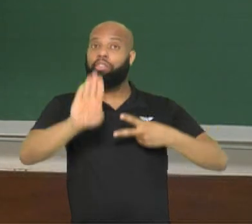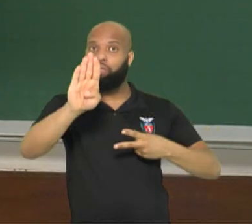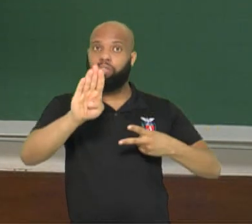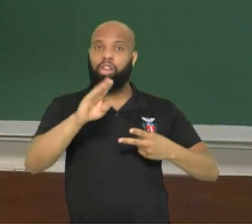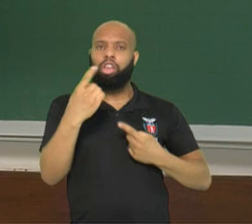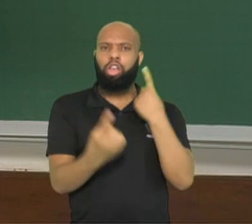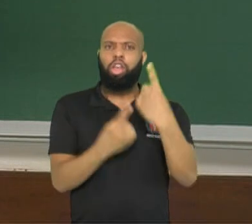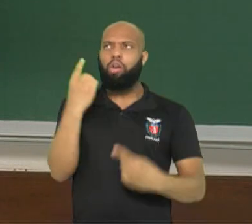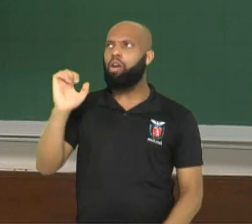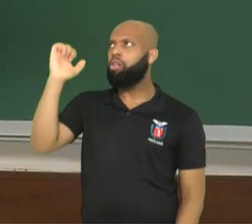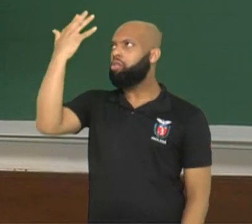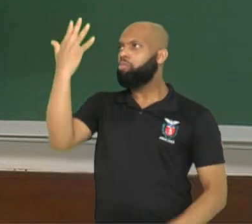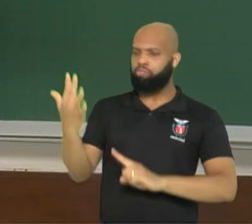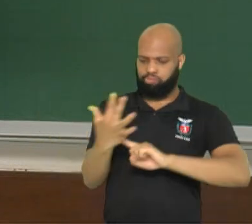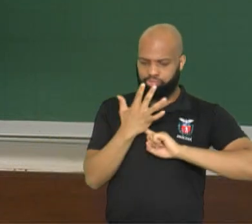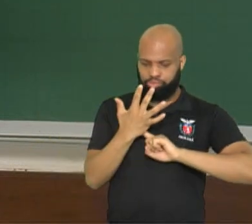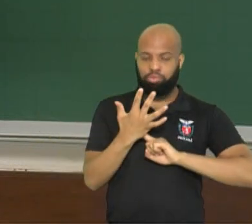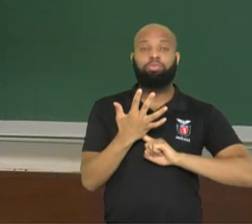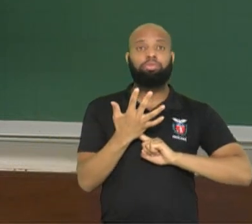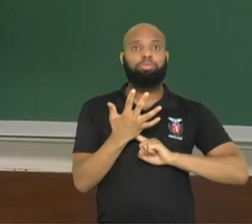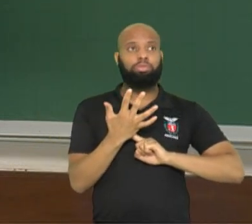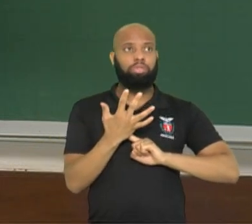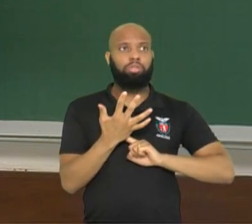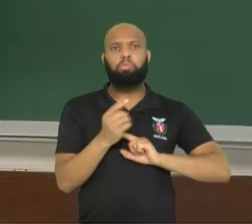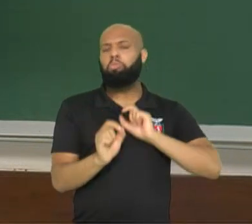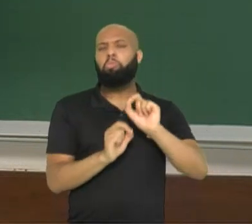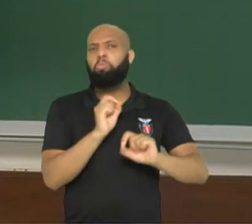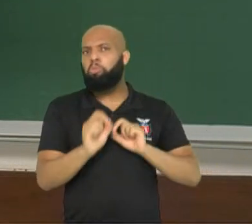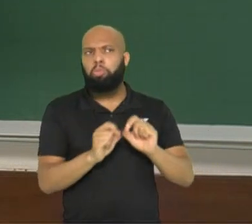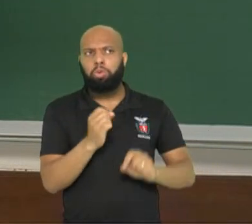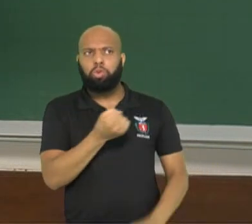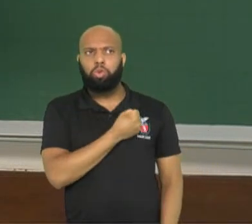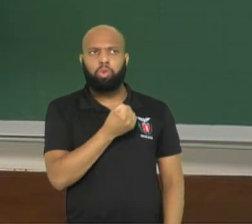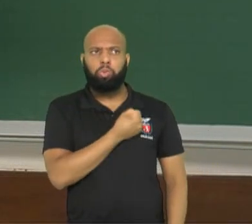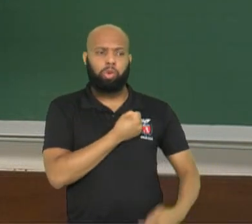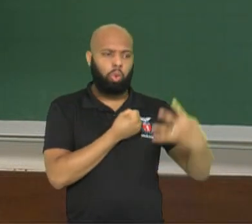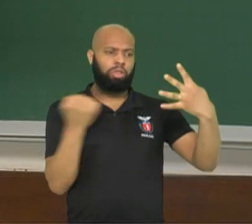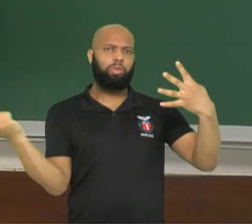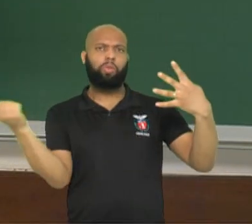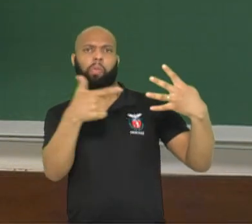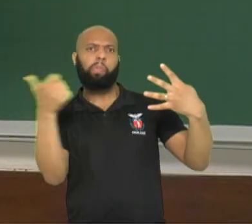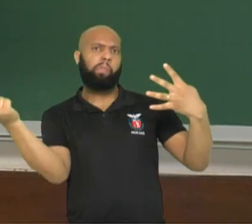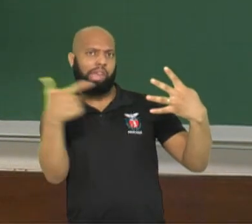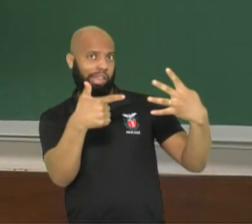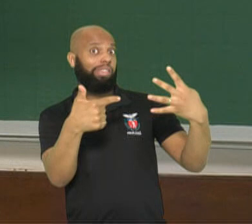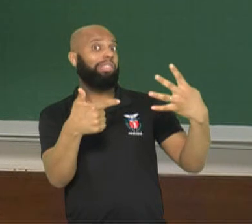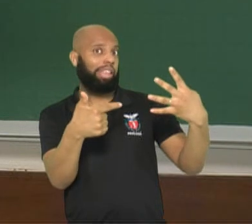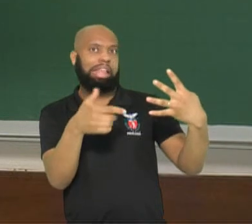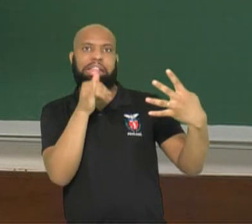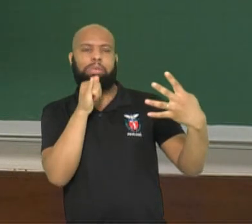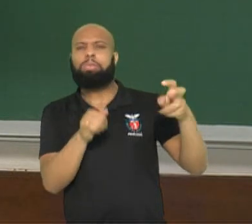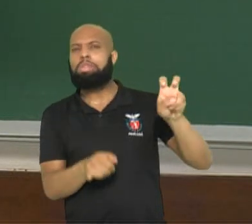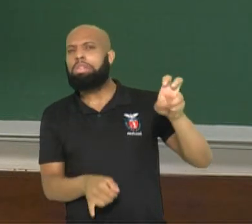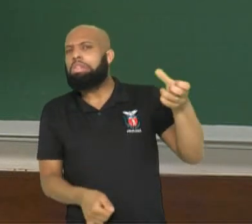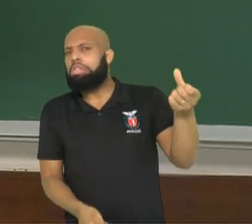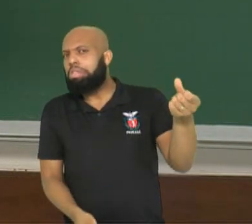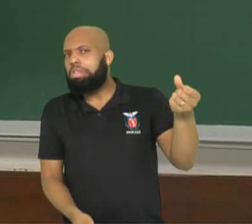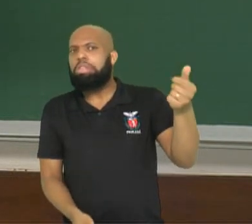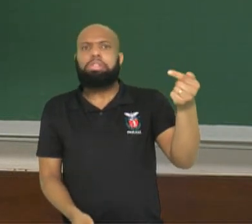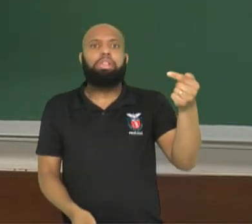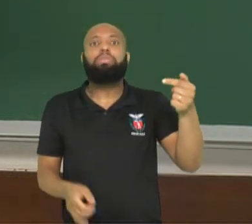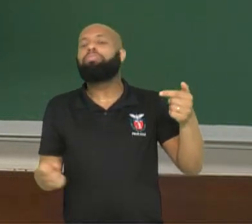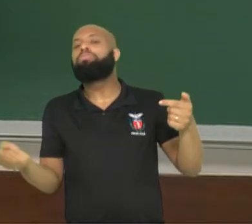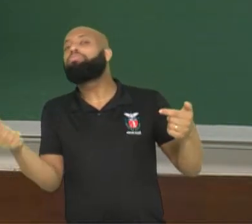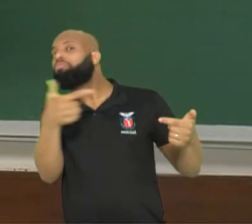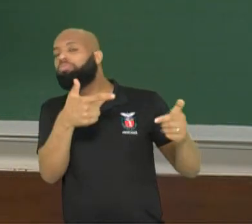a probabilidade de eu jogar um dado e sair um número maior que 4? Gente, quantos resultados